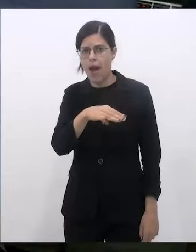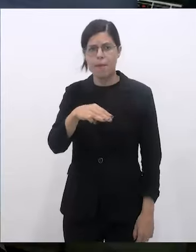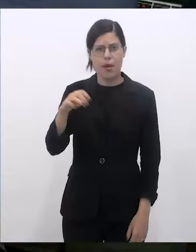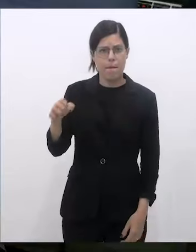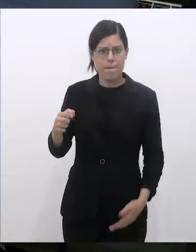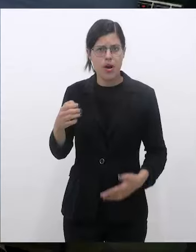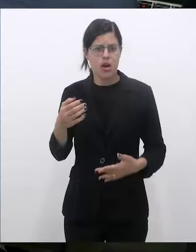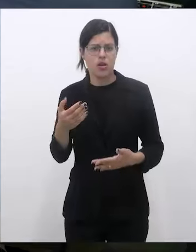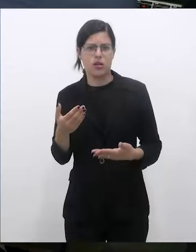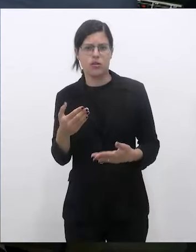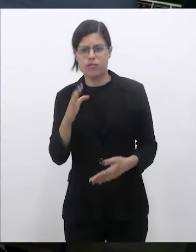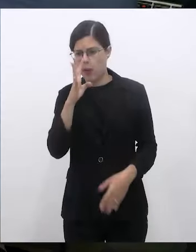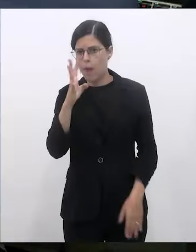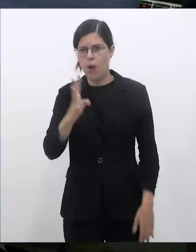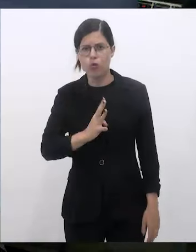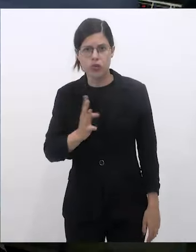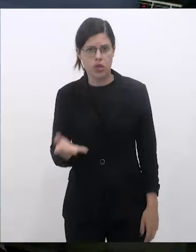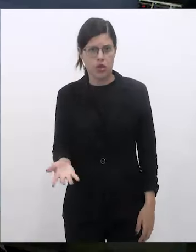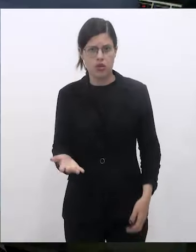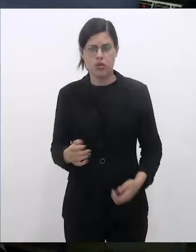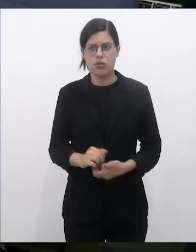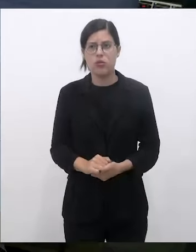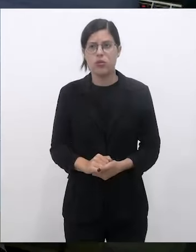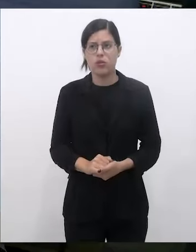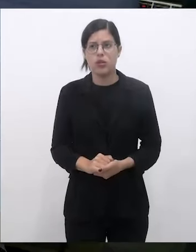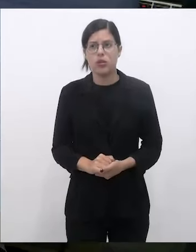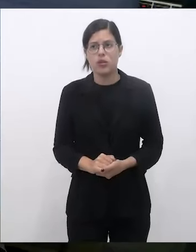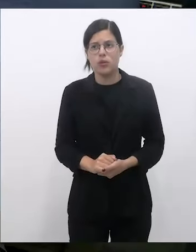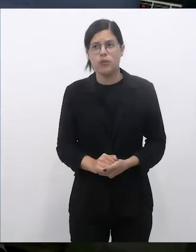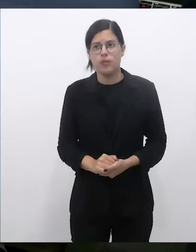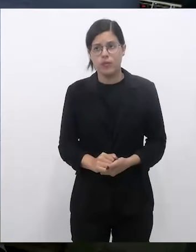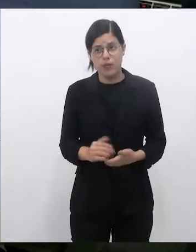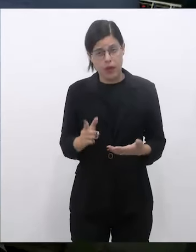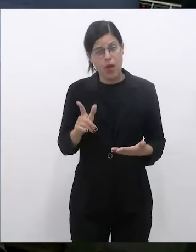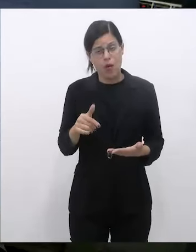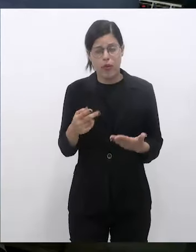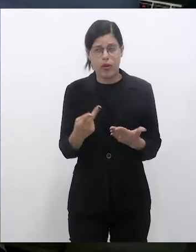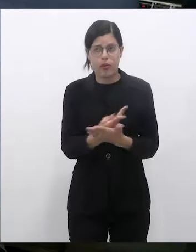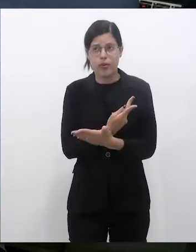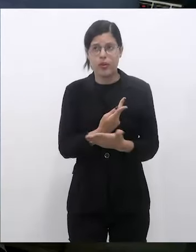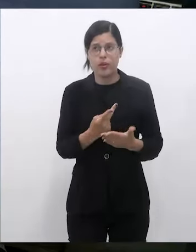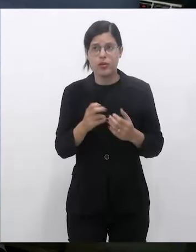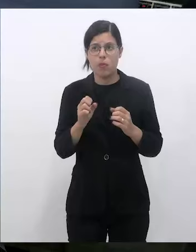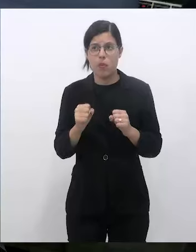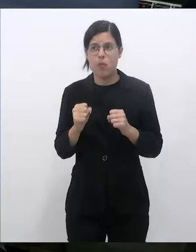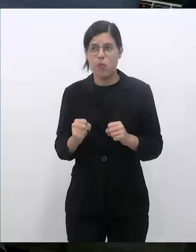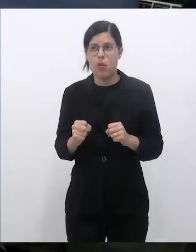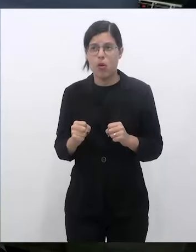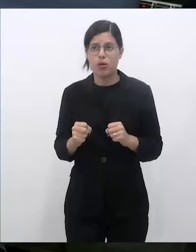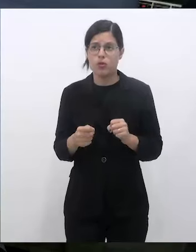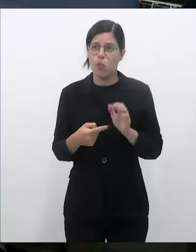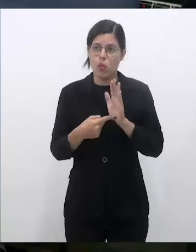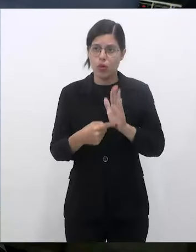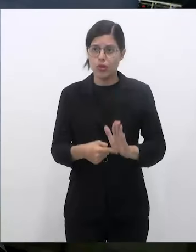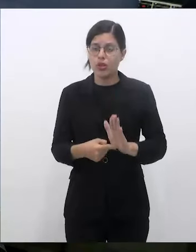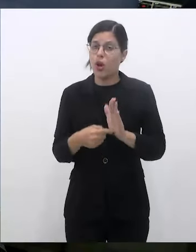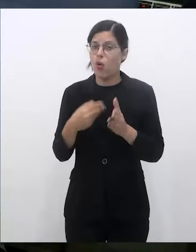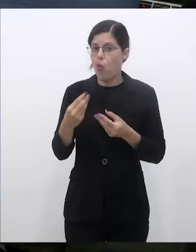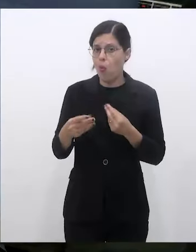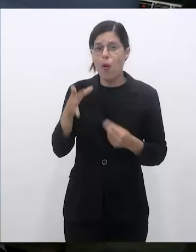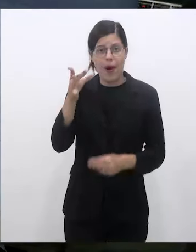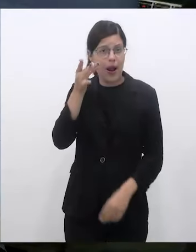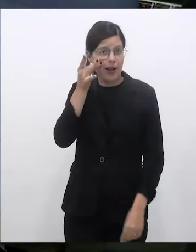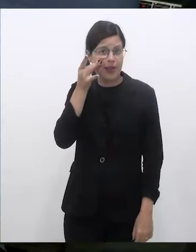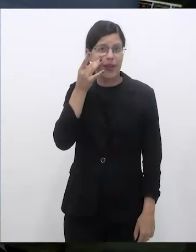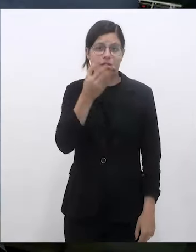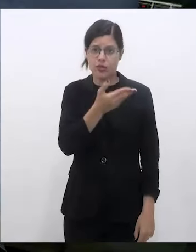me julgando. Era assim. Aliviava. É assim que é. A gente tem um mundo real, a gente pode trazer aqui no debate-papo o mundo real.